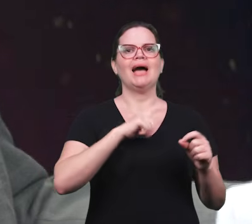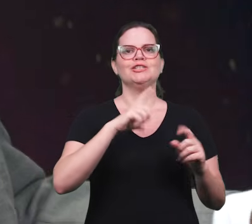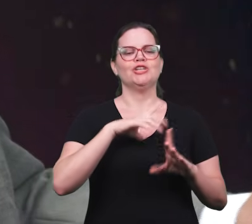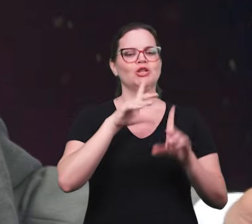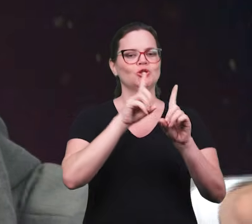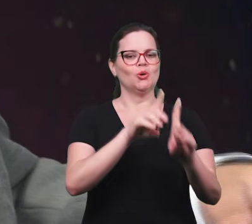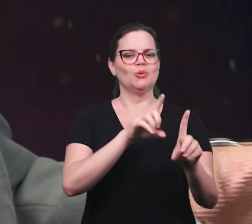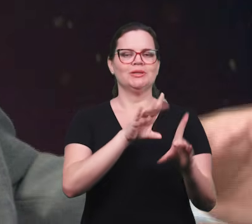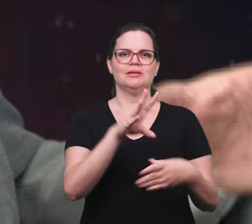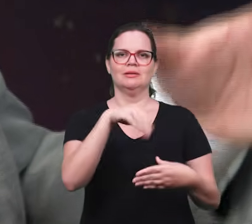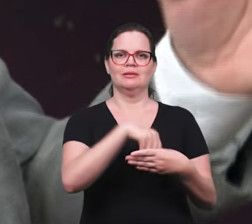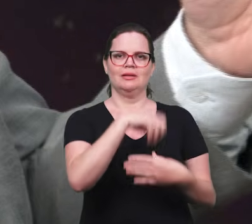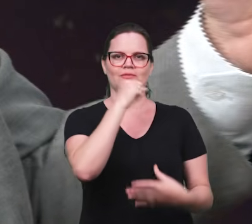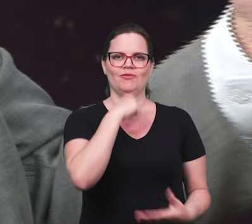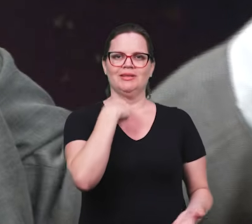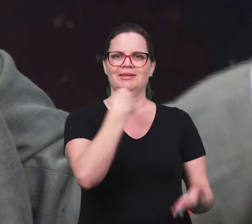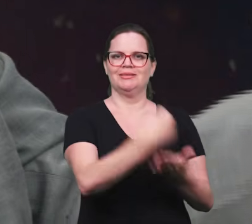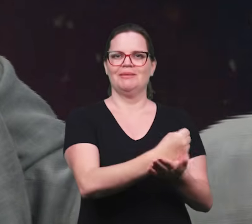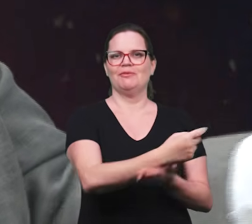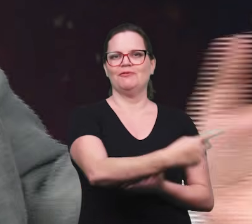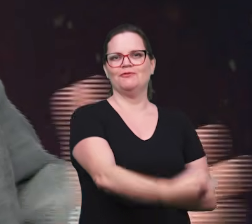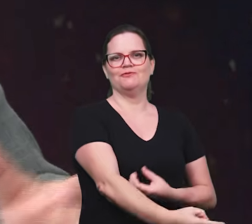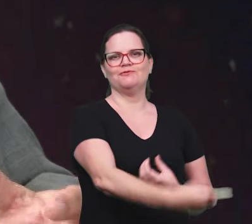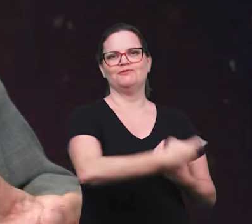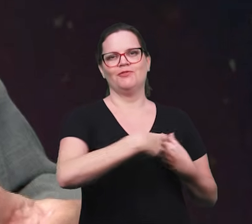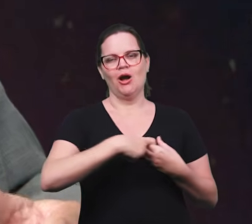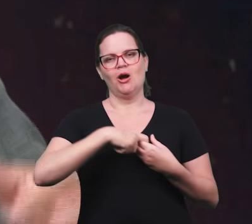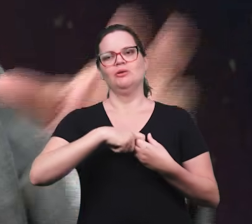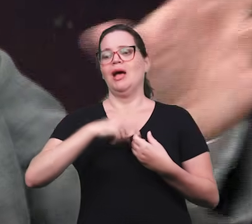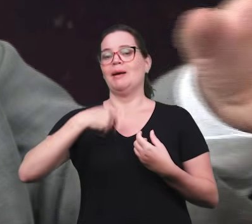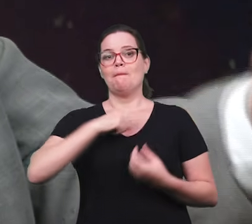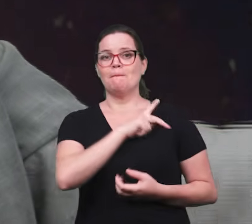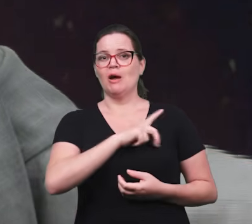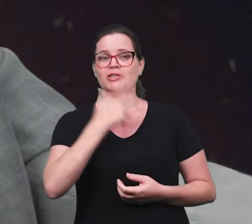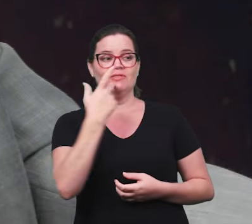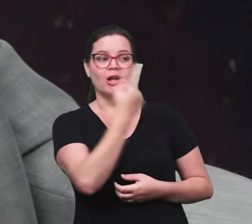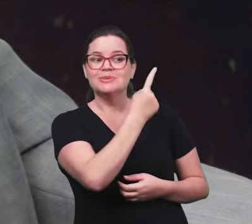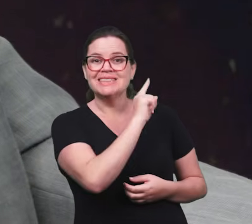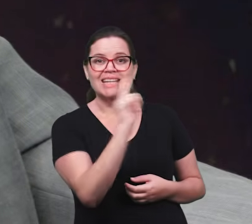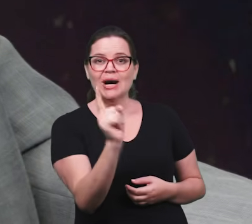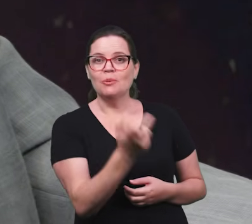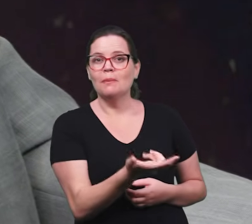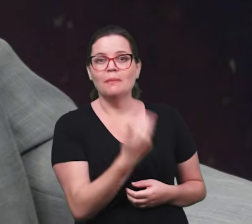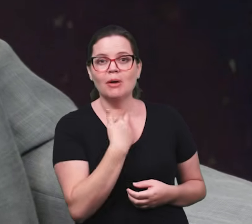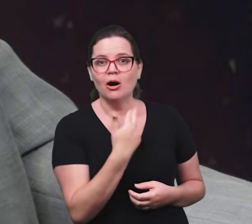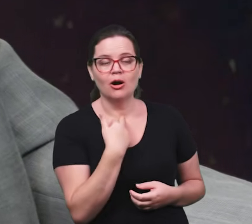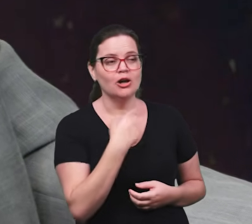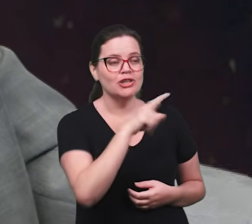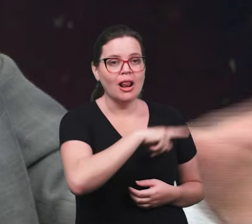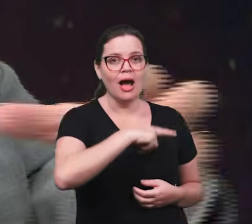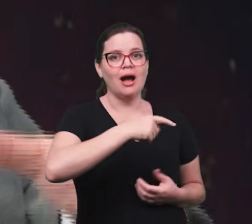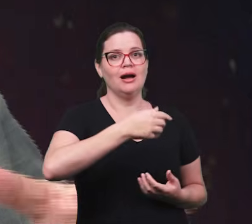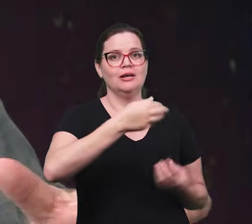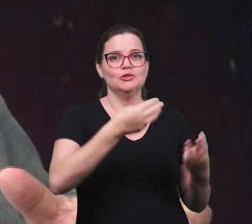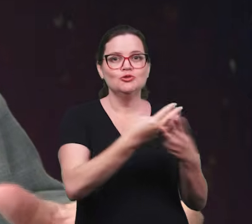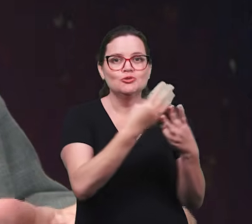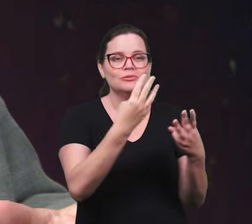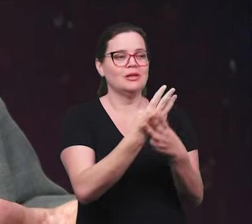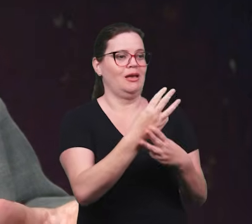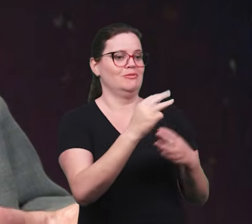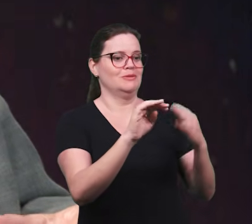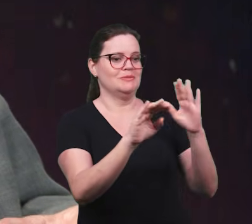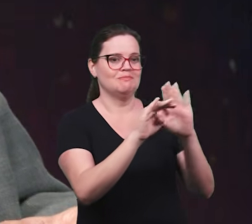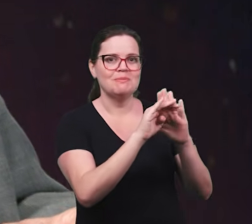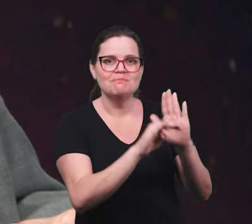Velho Testamento, e vai trazer doutrinas que Paulo já havia combatido, como a doutrina dos judaizantes, com aquelas